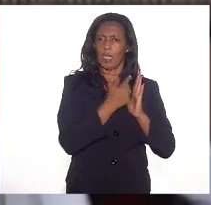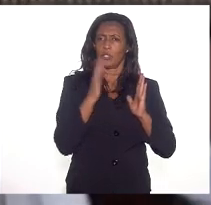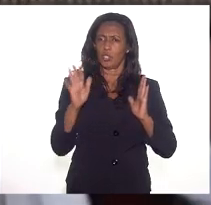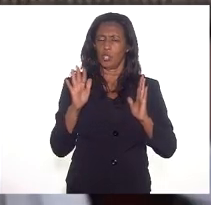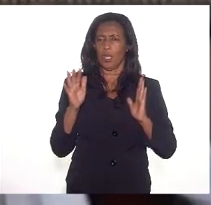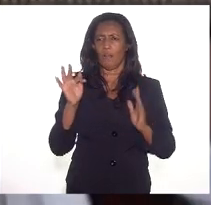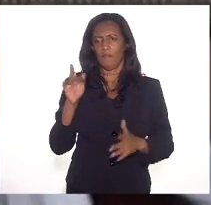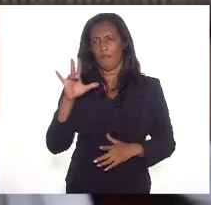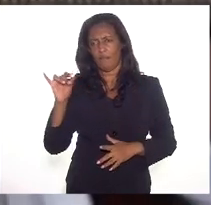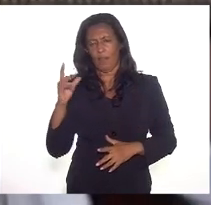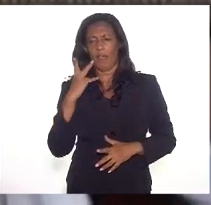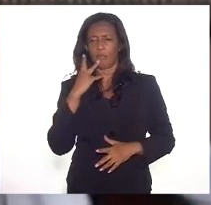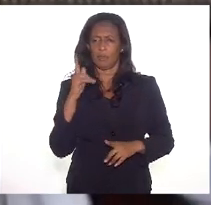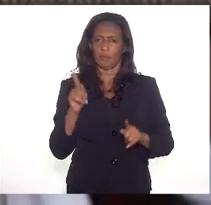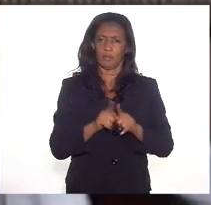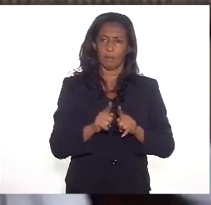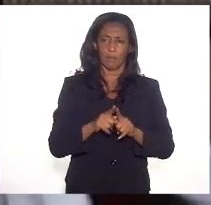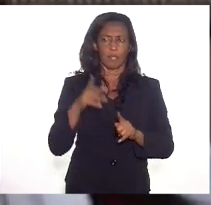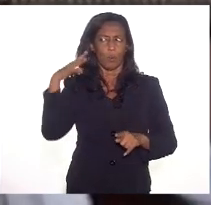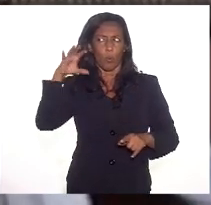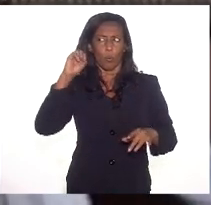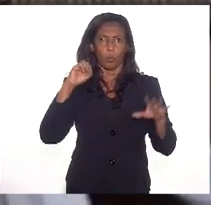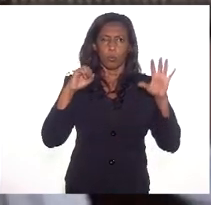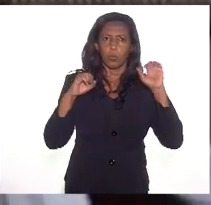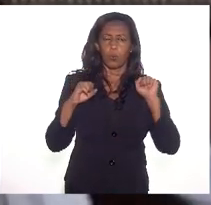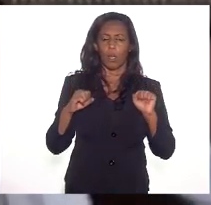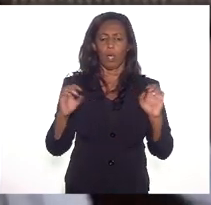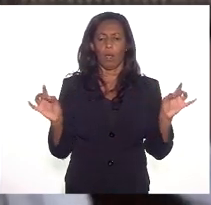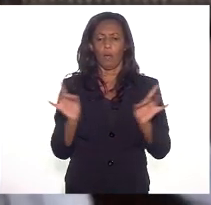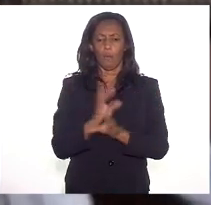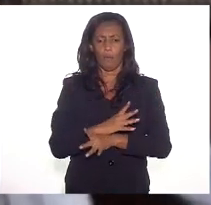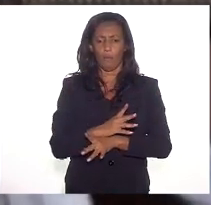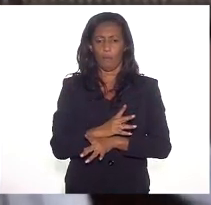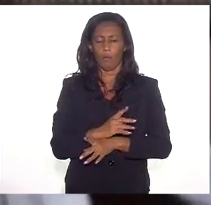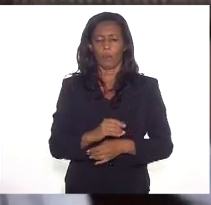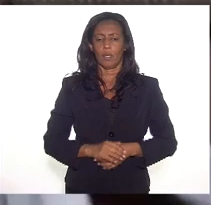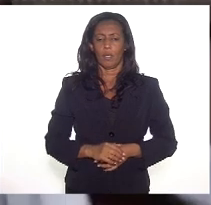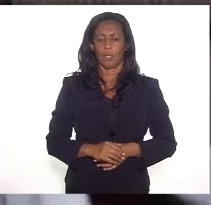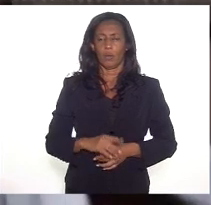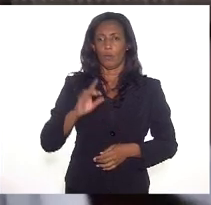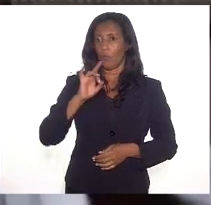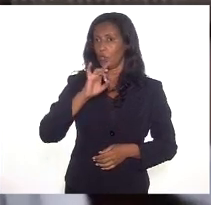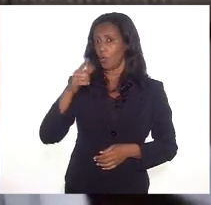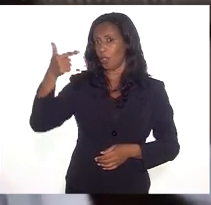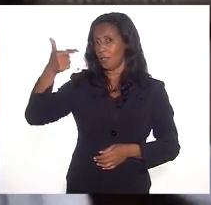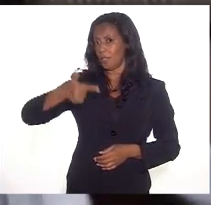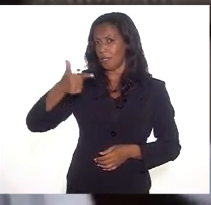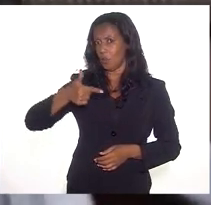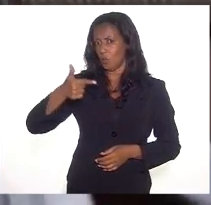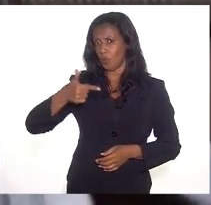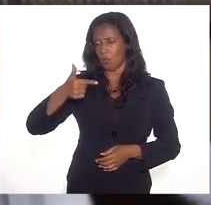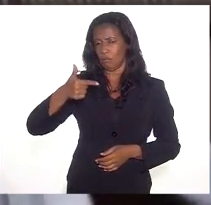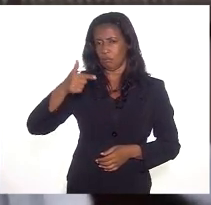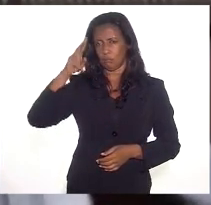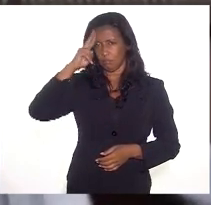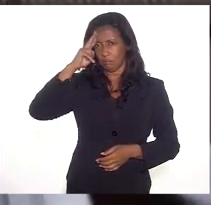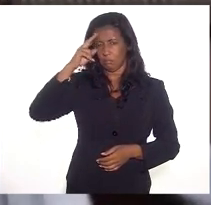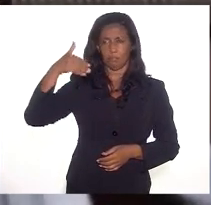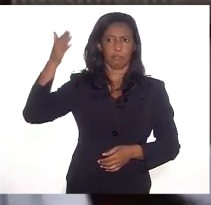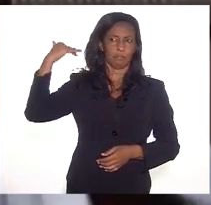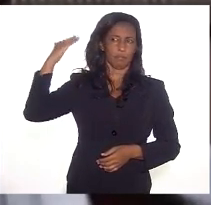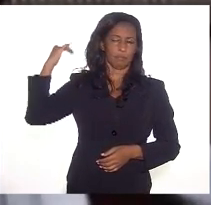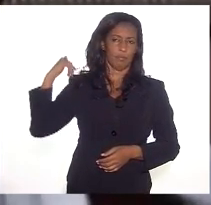Flávio Serafini e nas escutas ativas, que não foi só da segunda-feira, 10 de maio, mas de mais de 30 anos